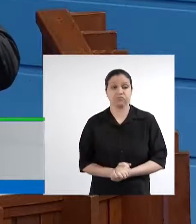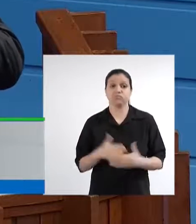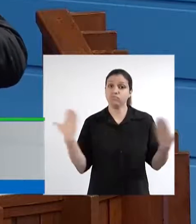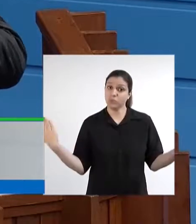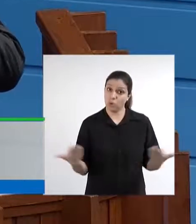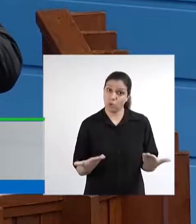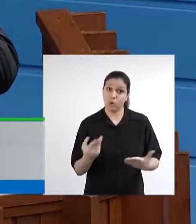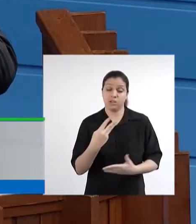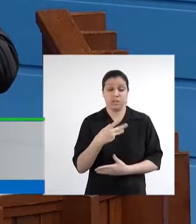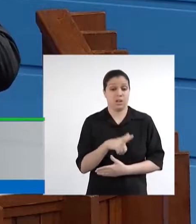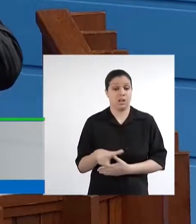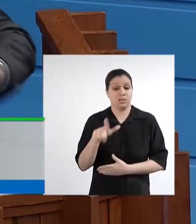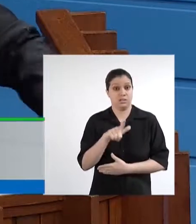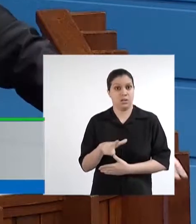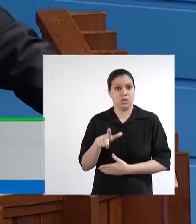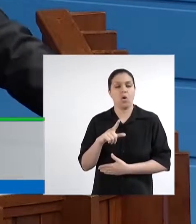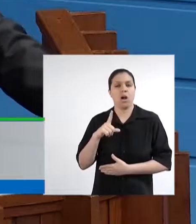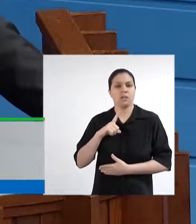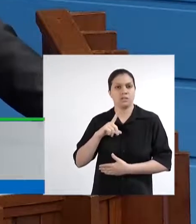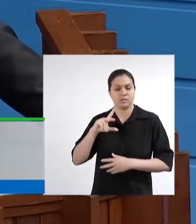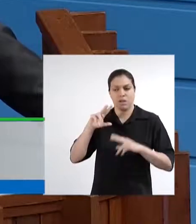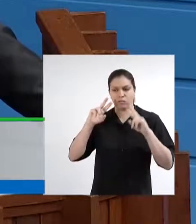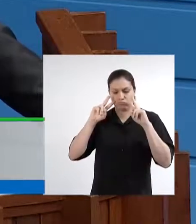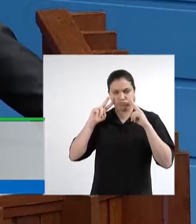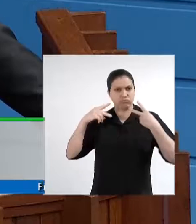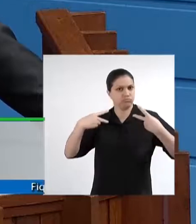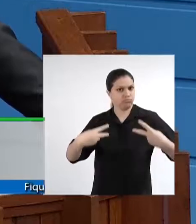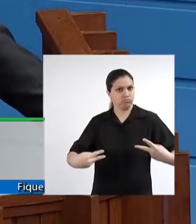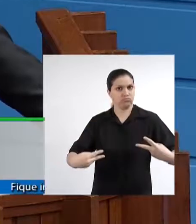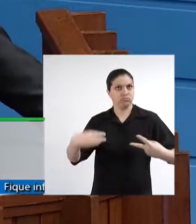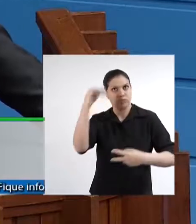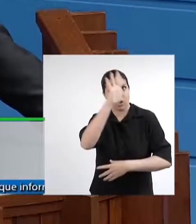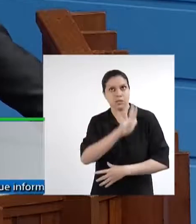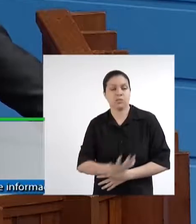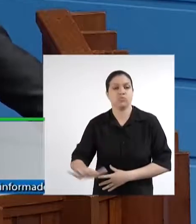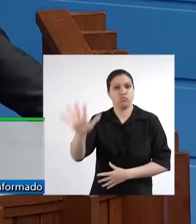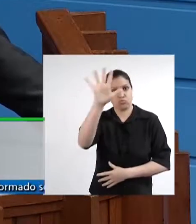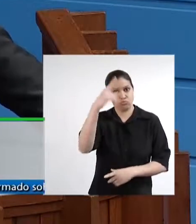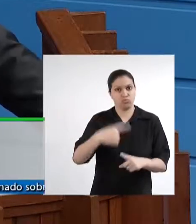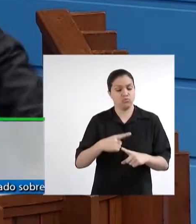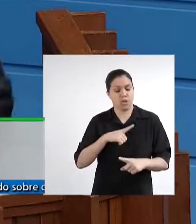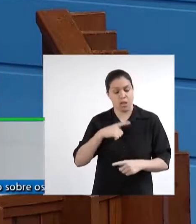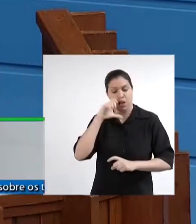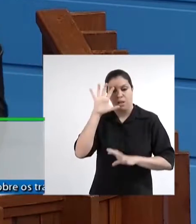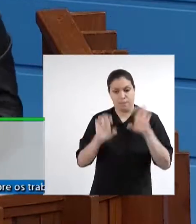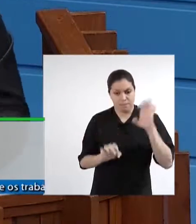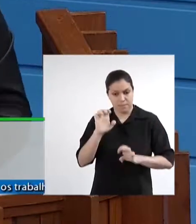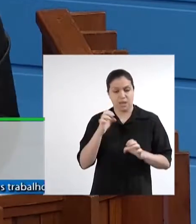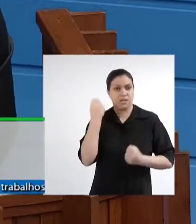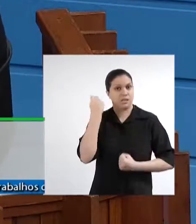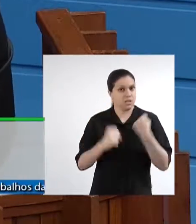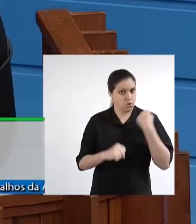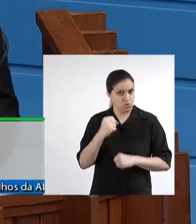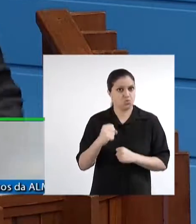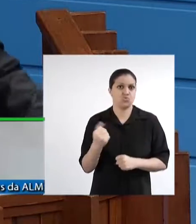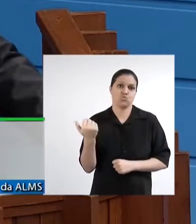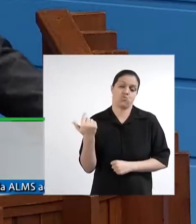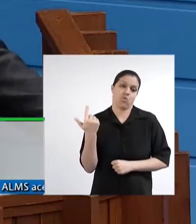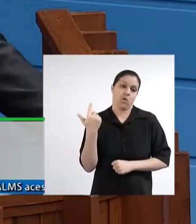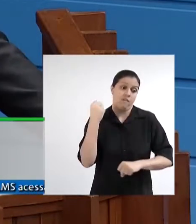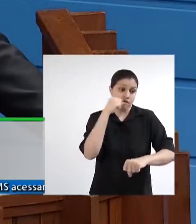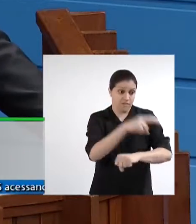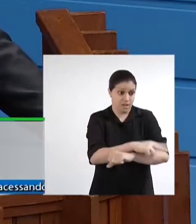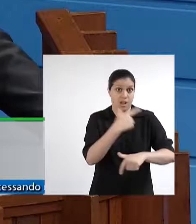Três Lagoas reconhecida nacionalmente pelas suas empresas, pelas suas indústrias, pela geração de emprego e